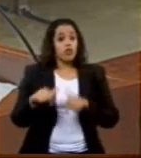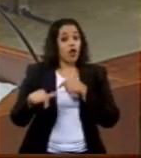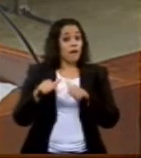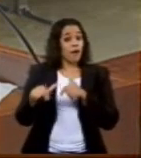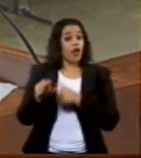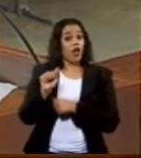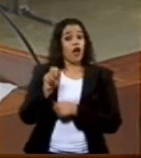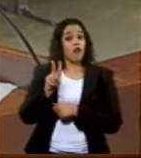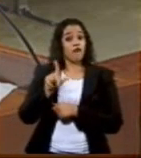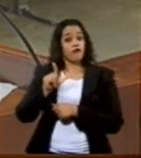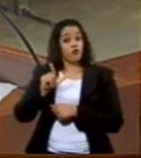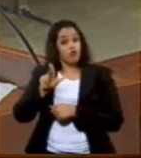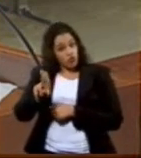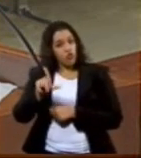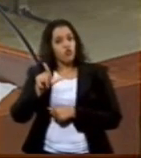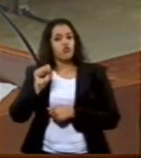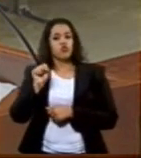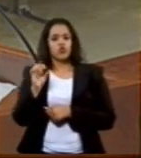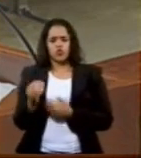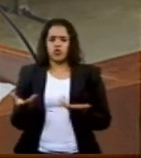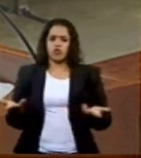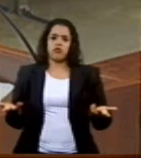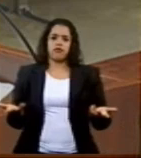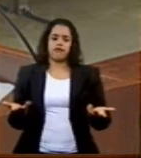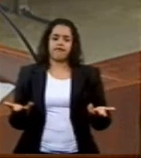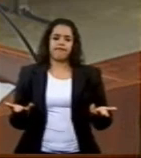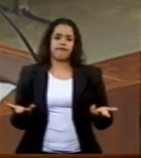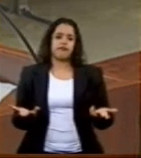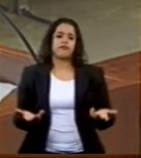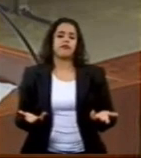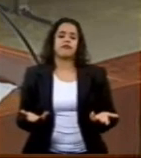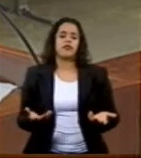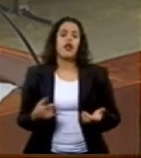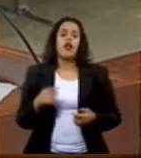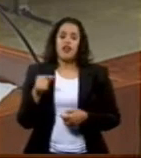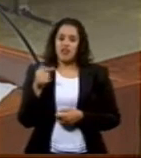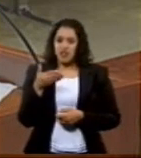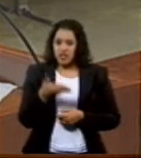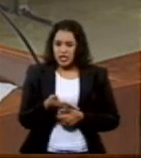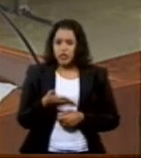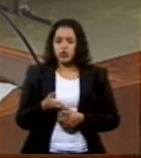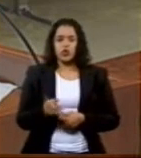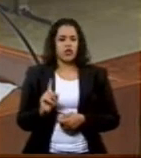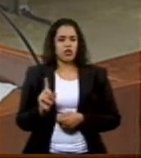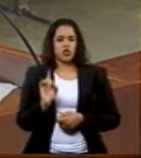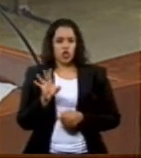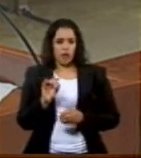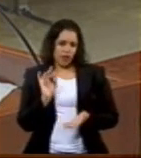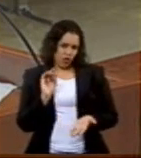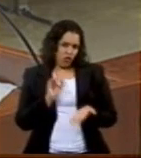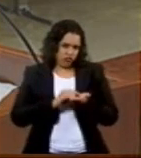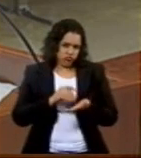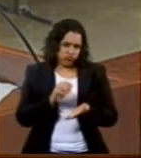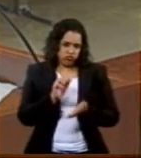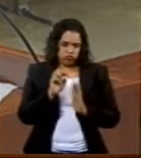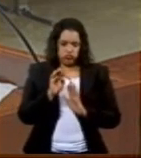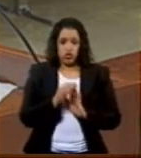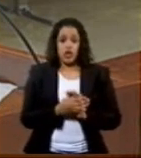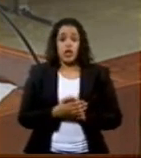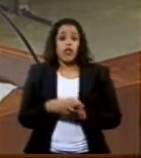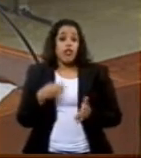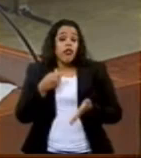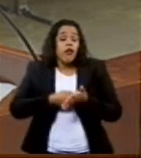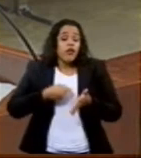avulso, menciona o serviço de capatazia. Isso, apenas para registro de Vossas Excelências,